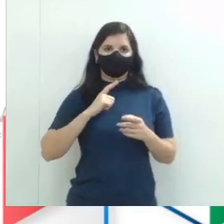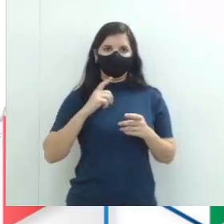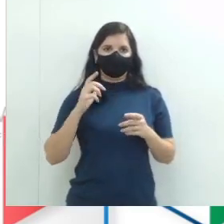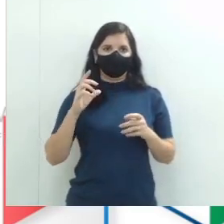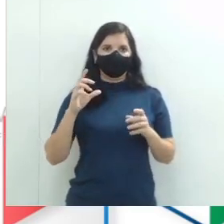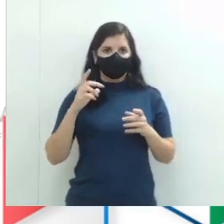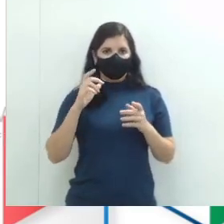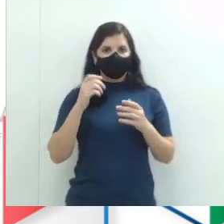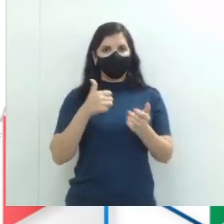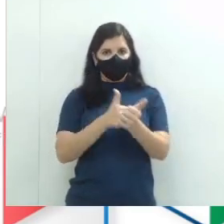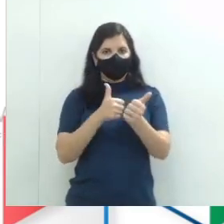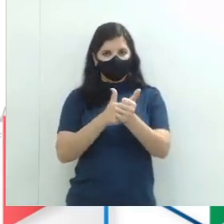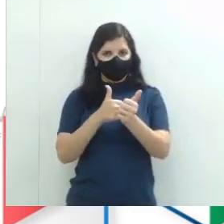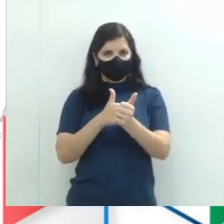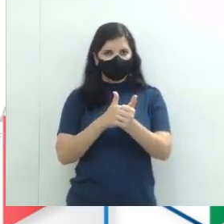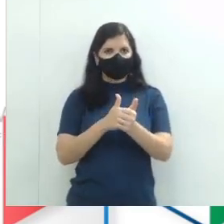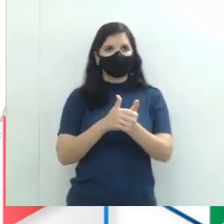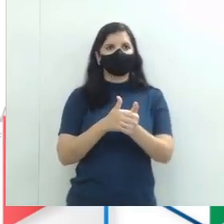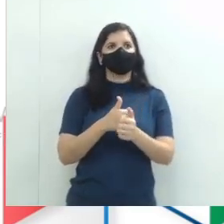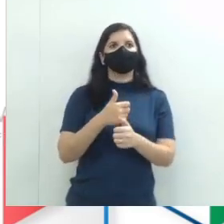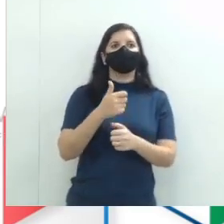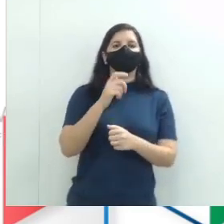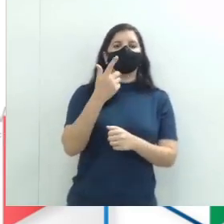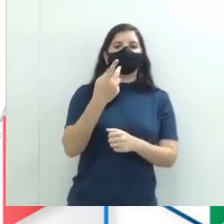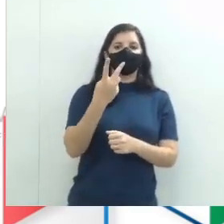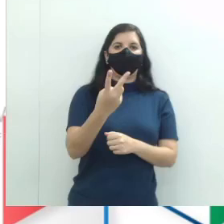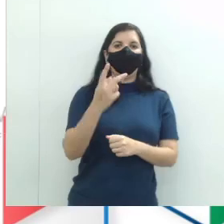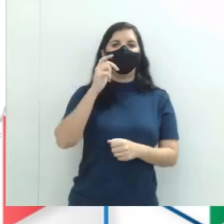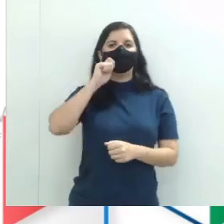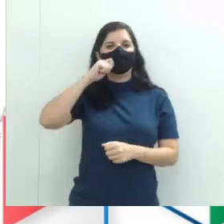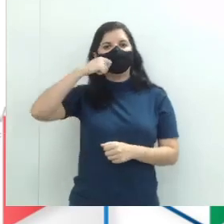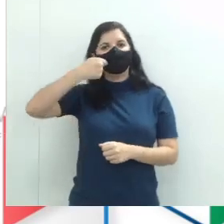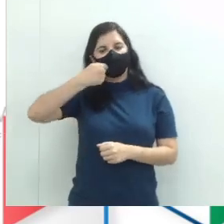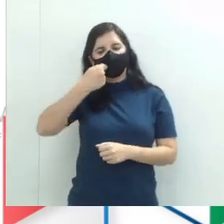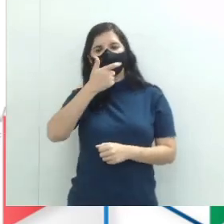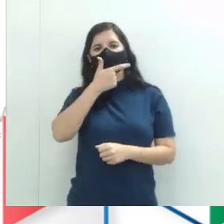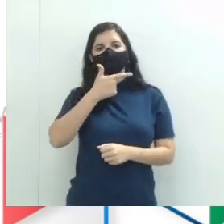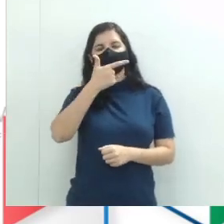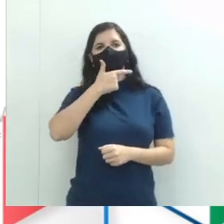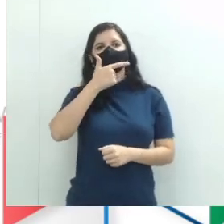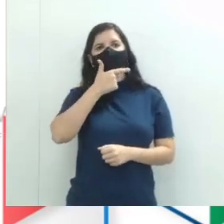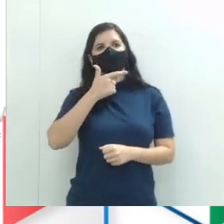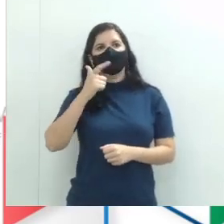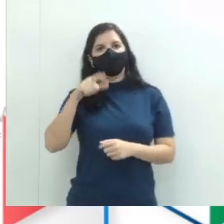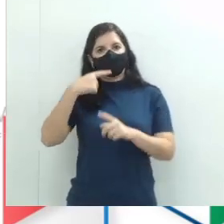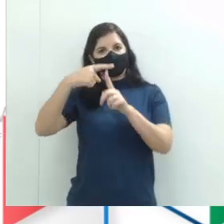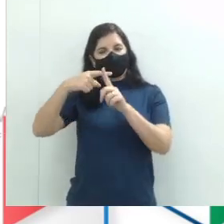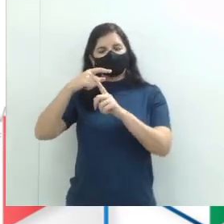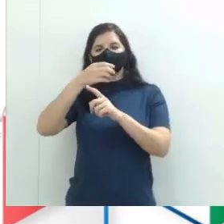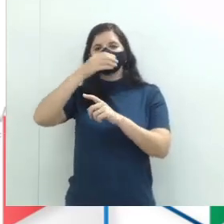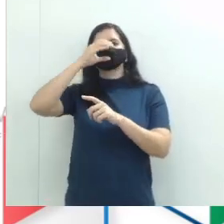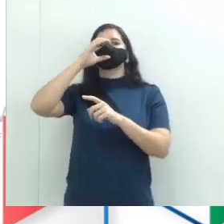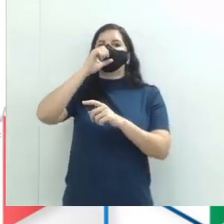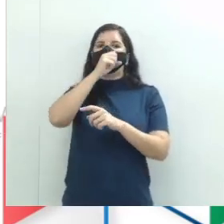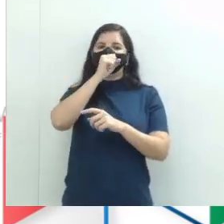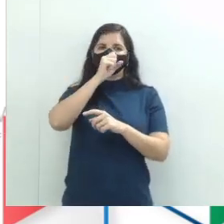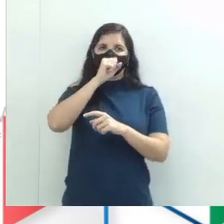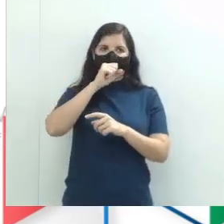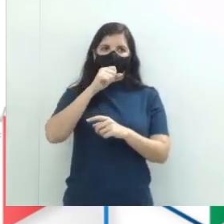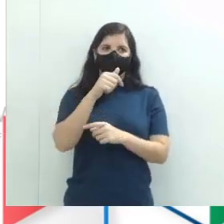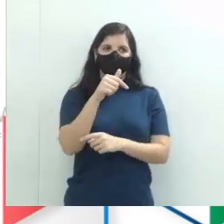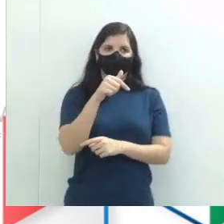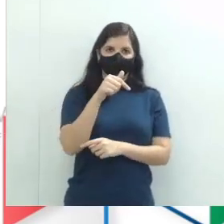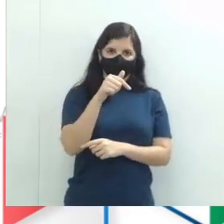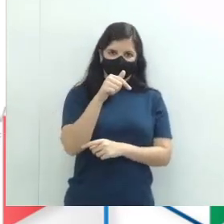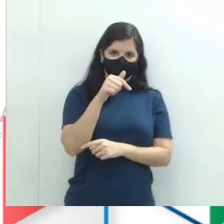que você acompanhe, tá? O combo, dois pães de queijo com um suco de laranja igual a 7. E um pão de queijo com dois sucos de laranja